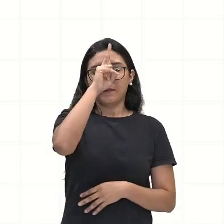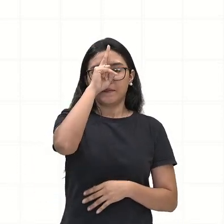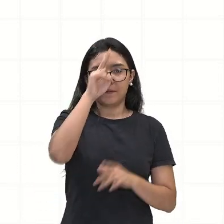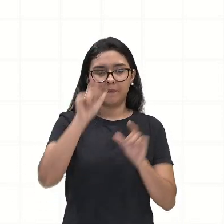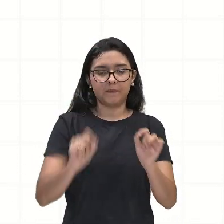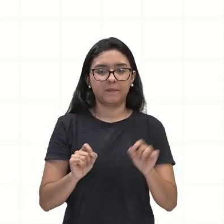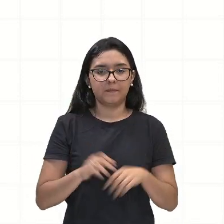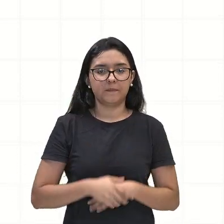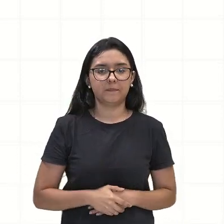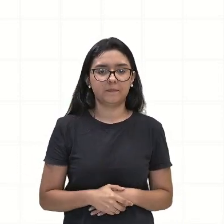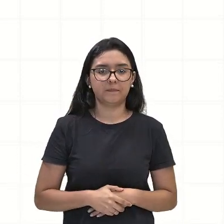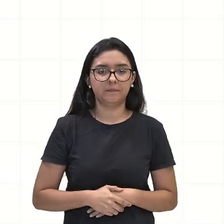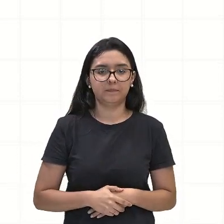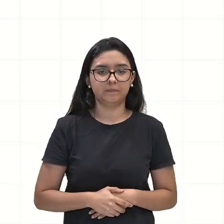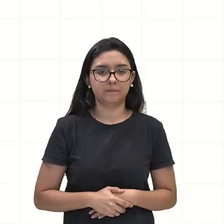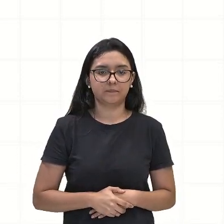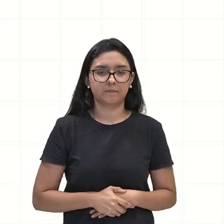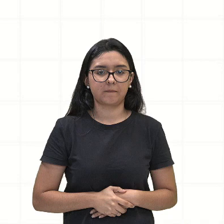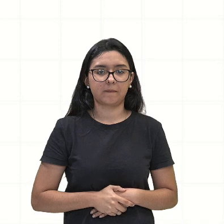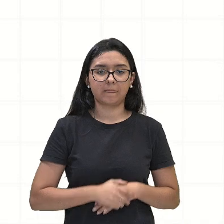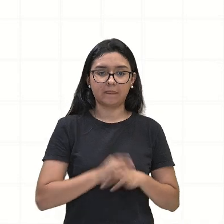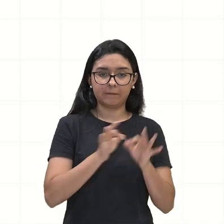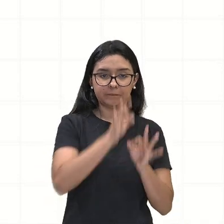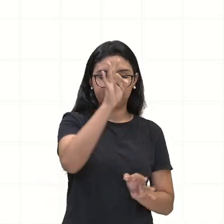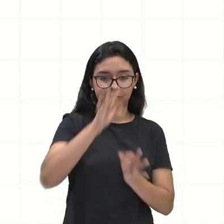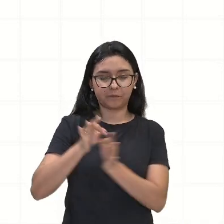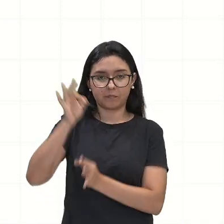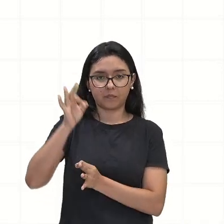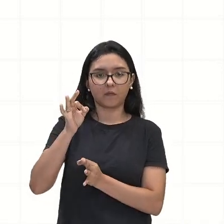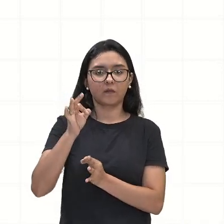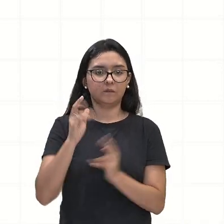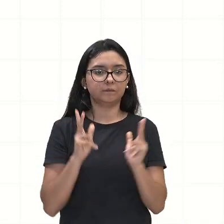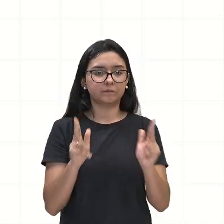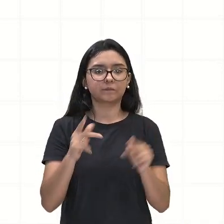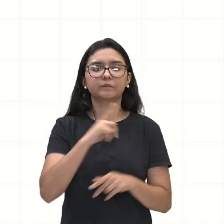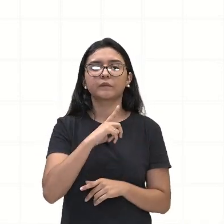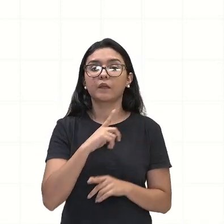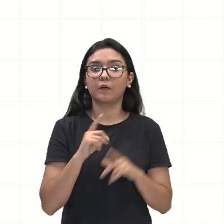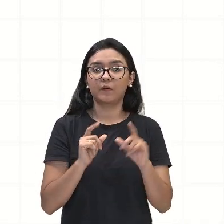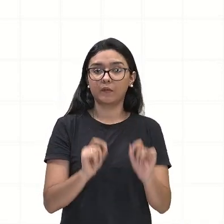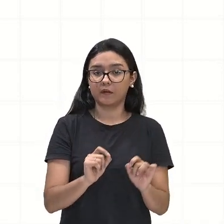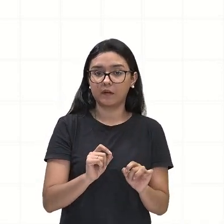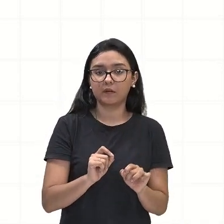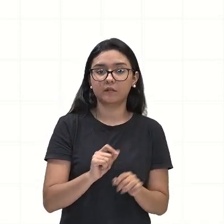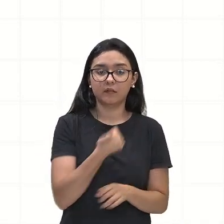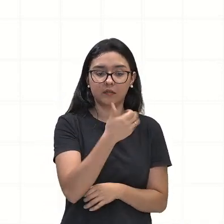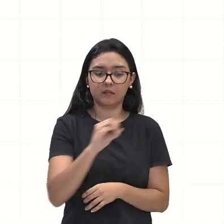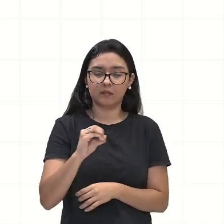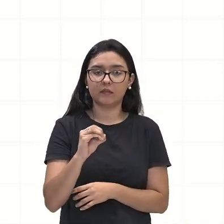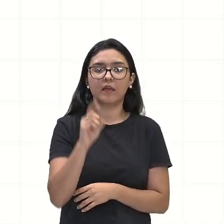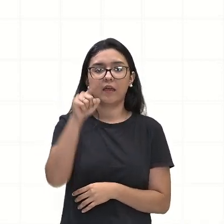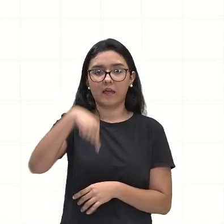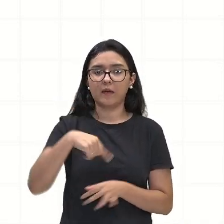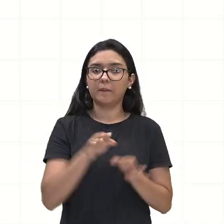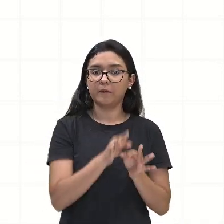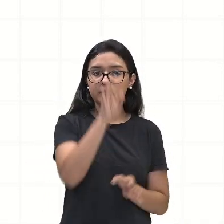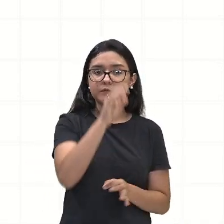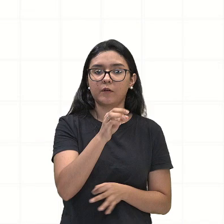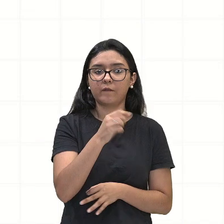que esses lados aqui, proporcionais, né? Eu já tenho que o 10 é